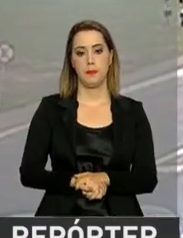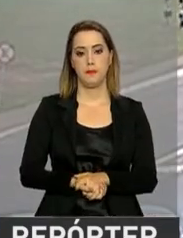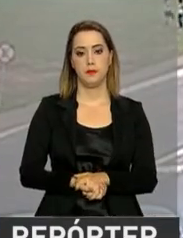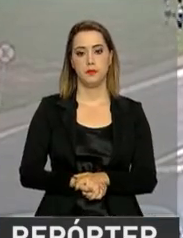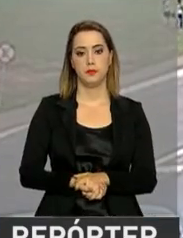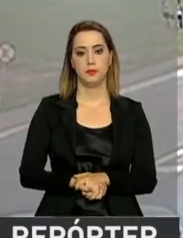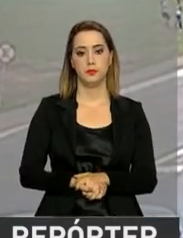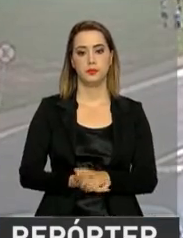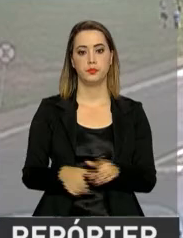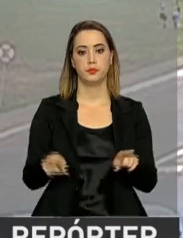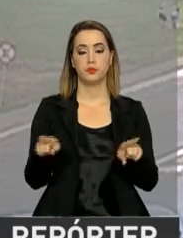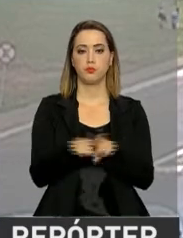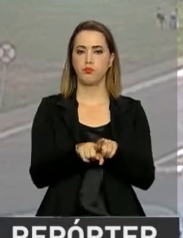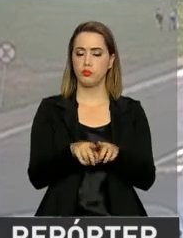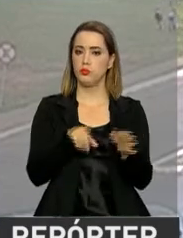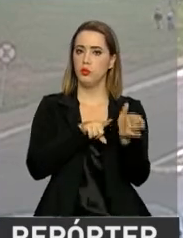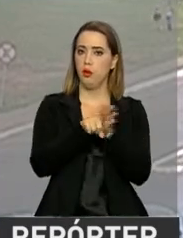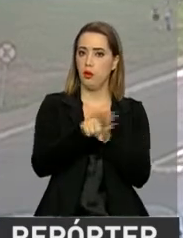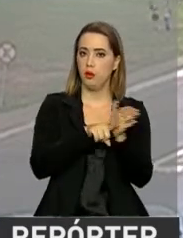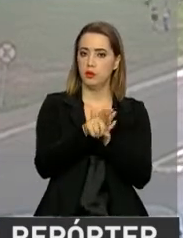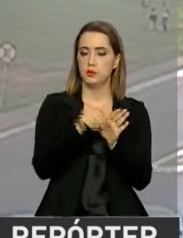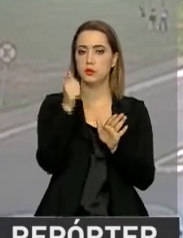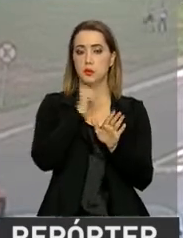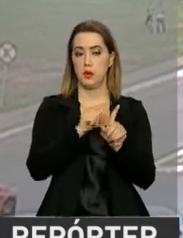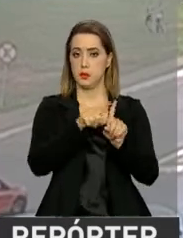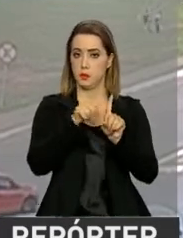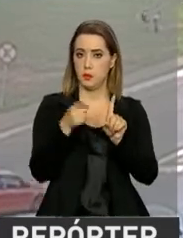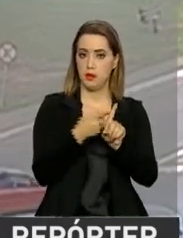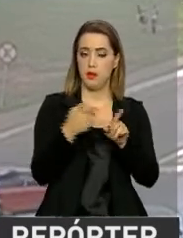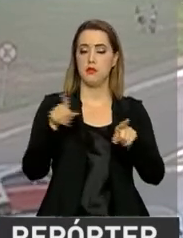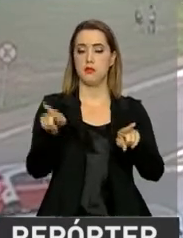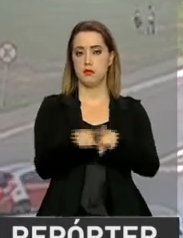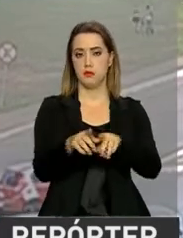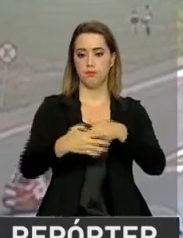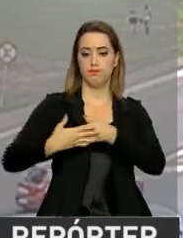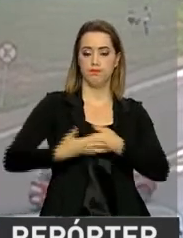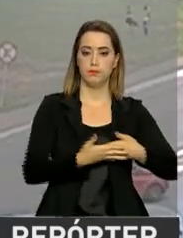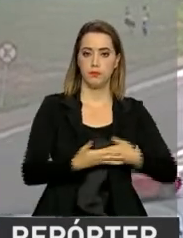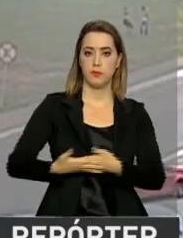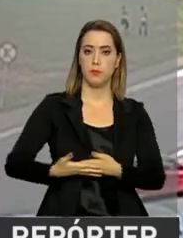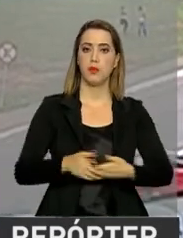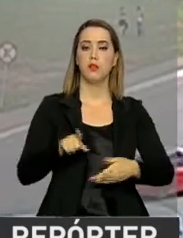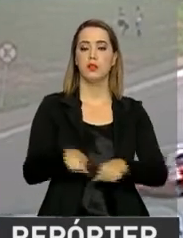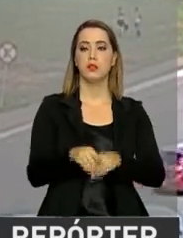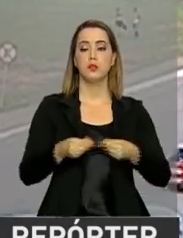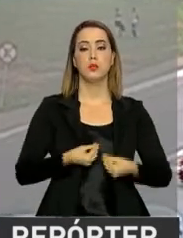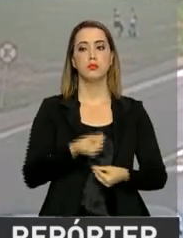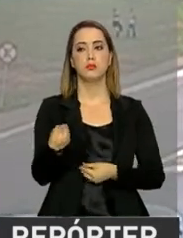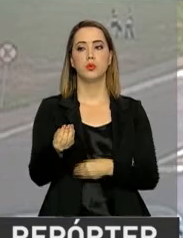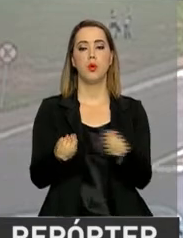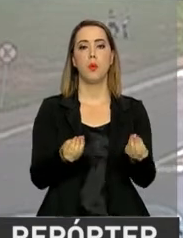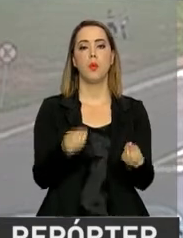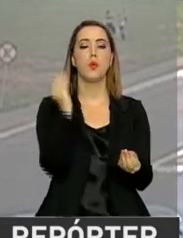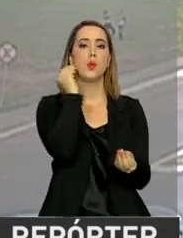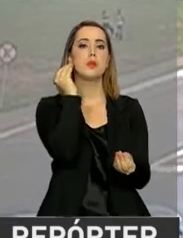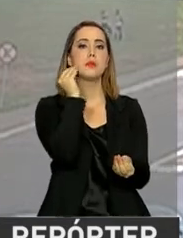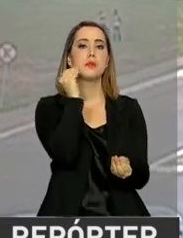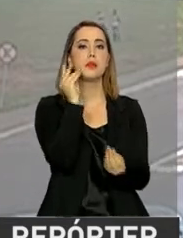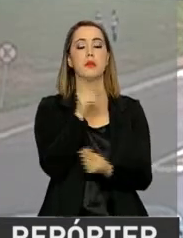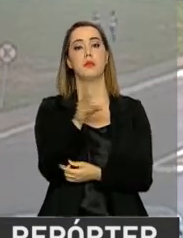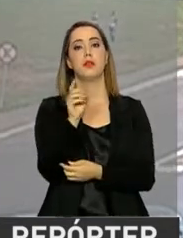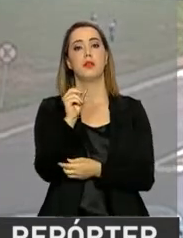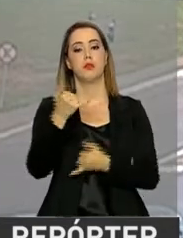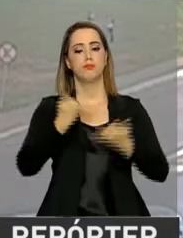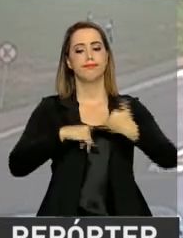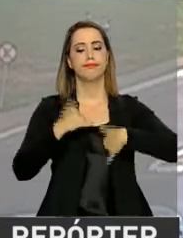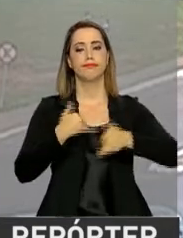A investigação dos casos nas gestantes e nos bebês também vai ser reforçado com a disponibilidade do teste rápido de Zika,